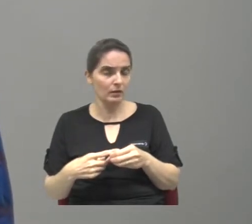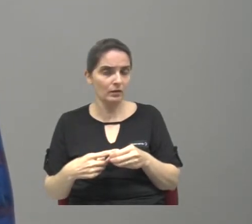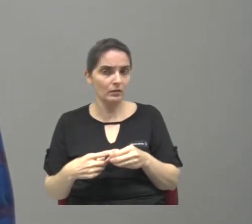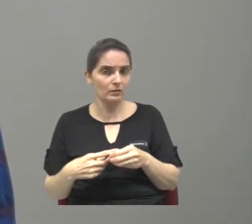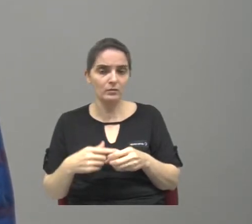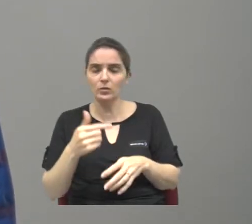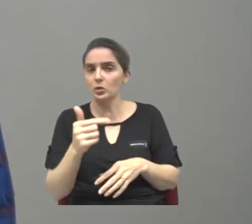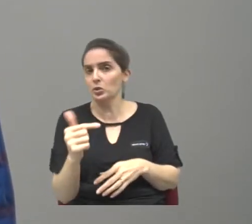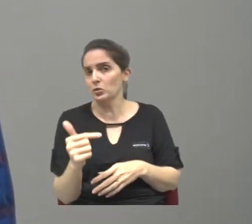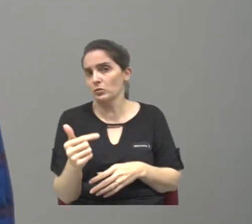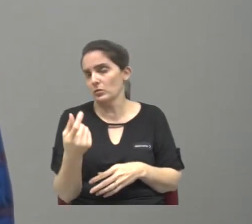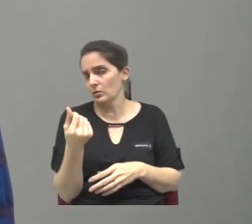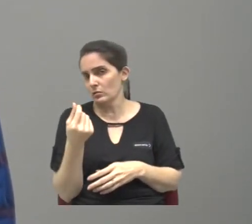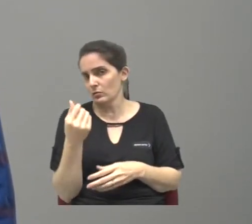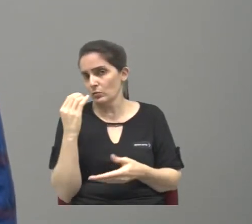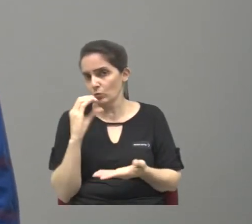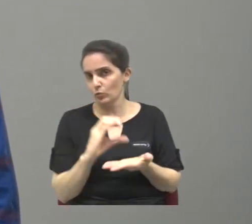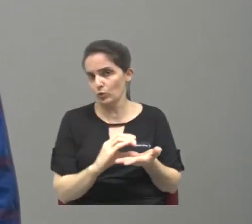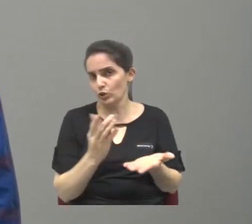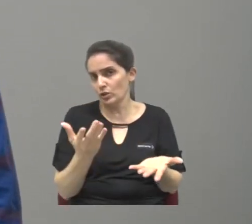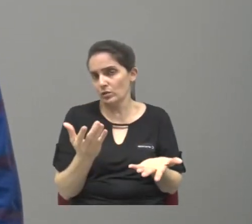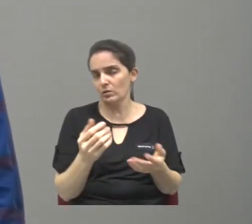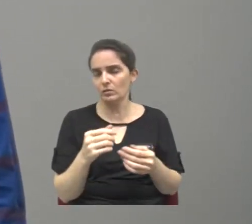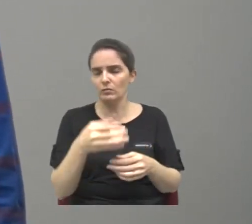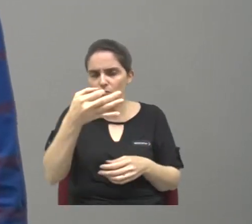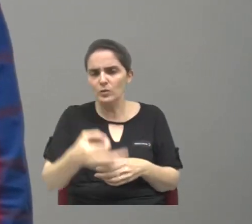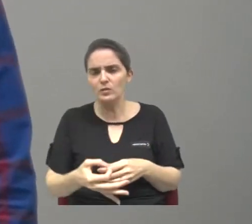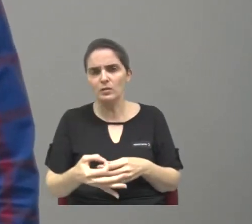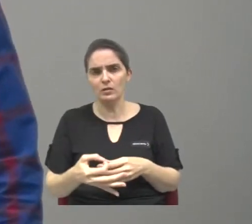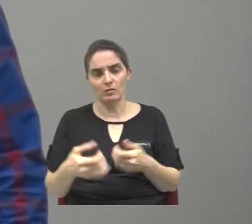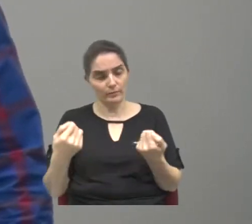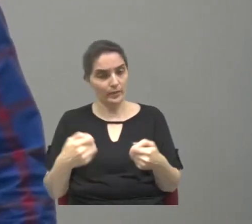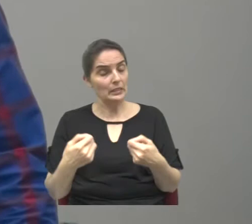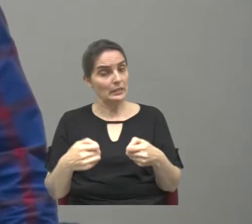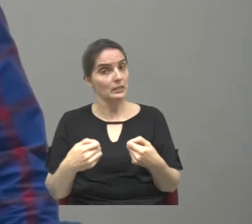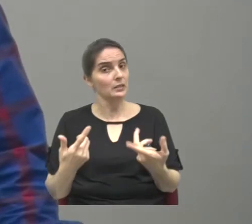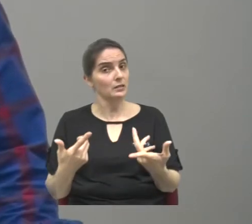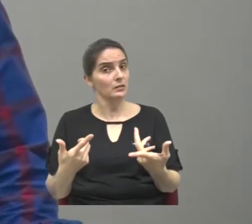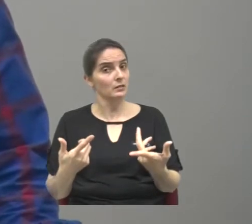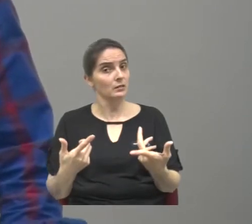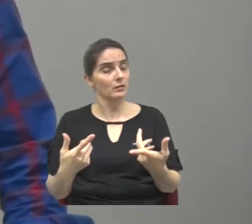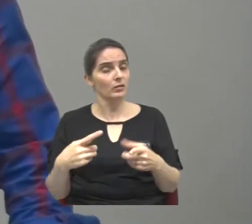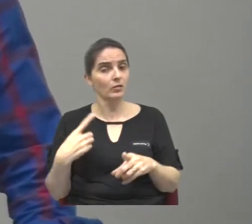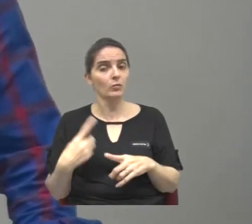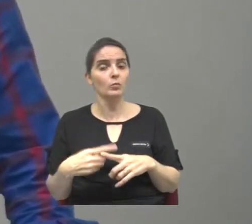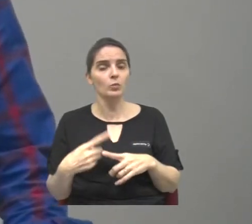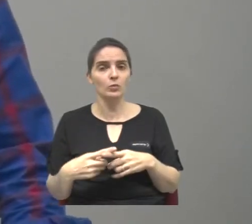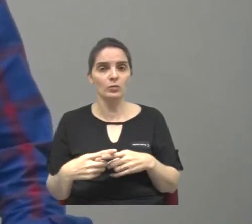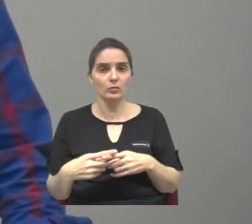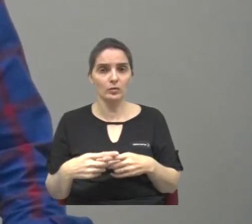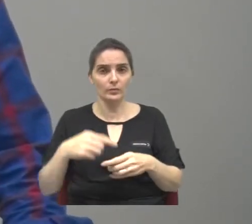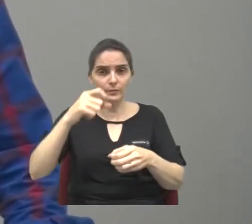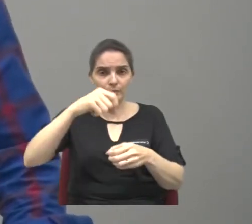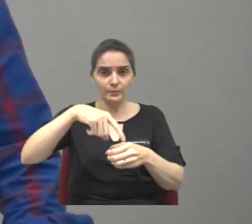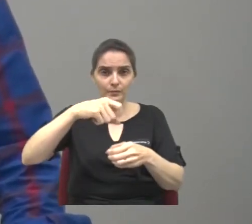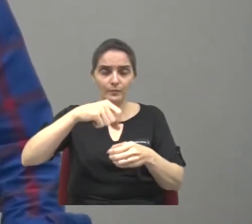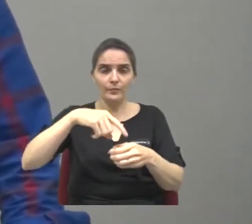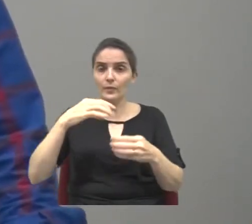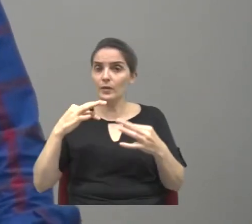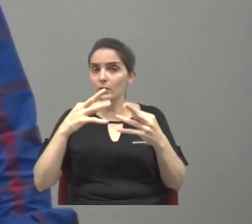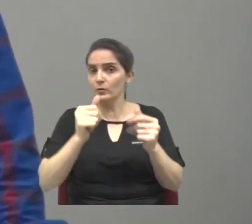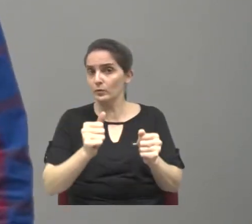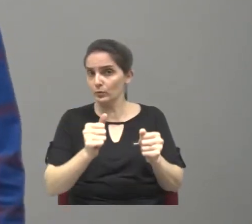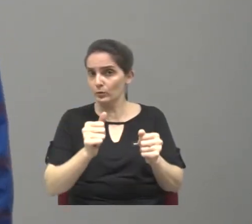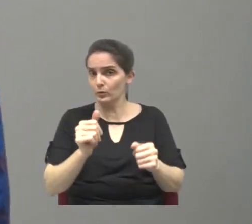dinheiro correto que deveria receber? Porque a repartição dos impostos ficam tudo na esfera federal